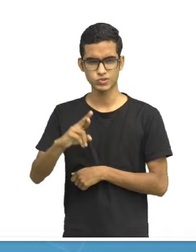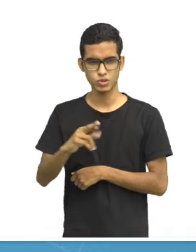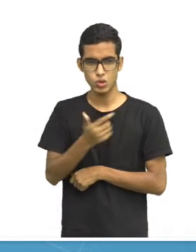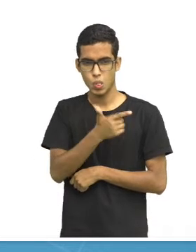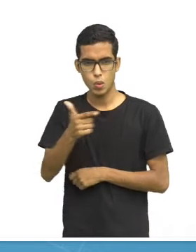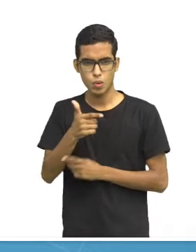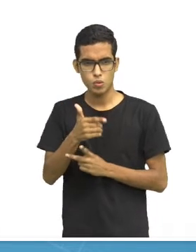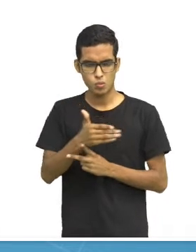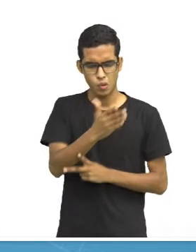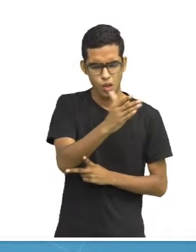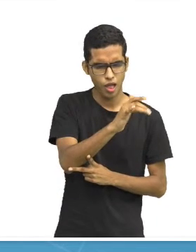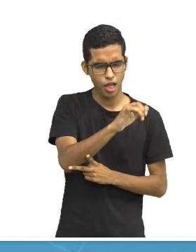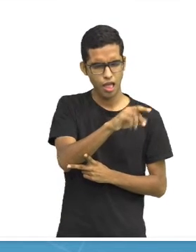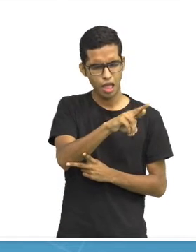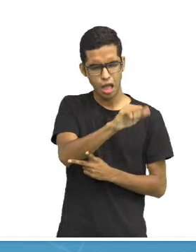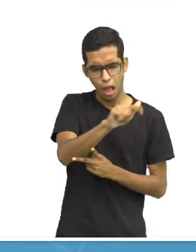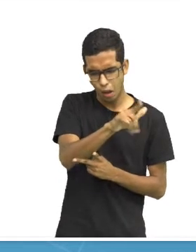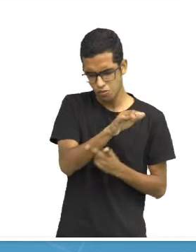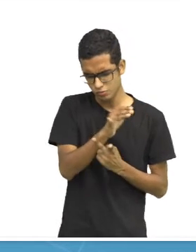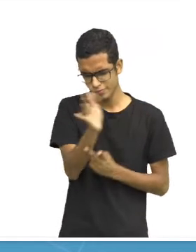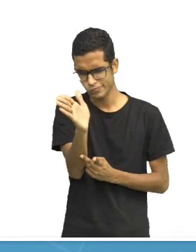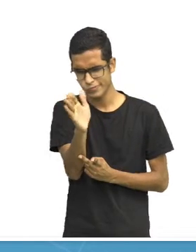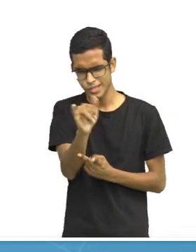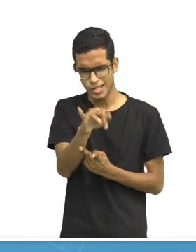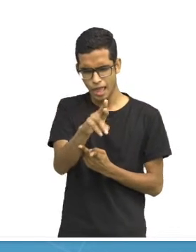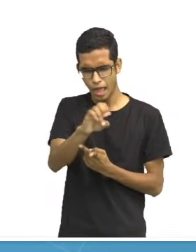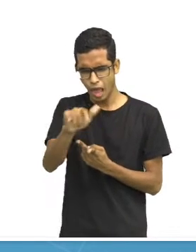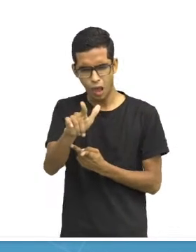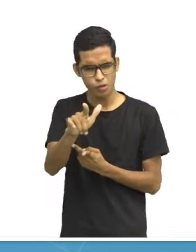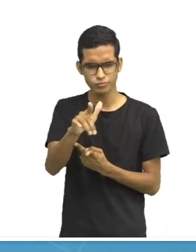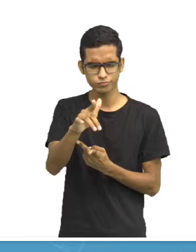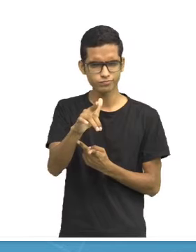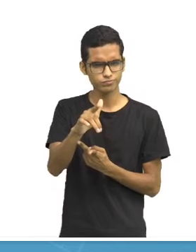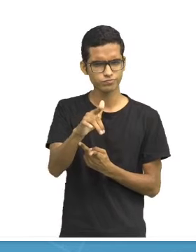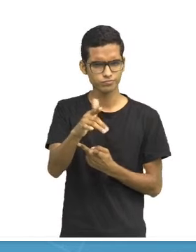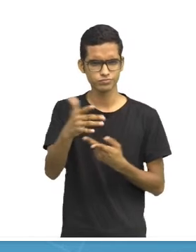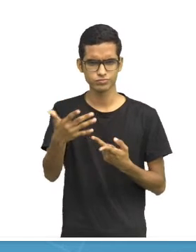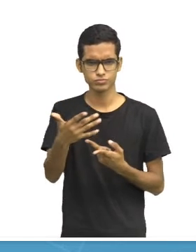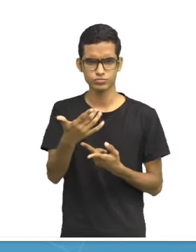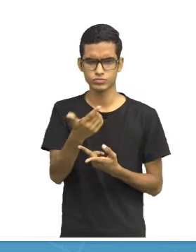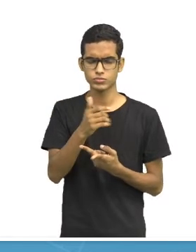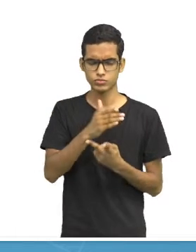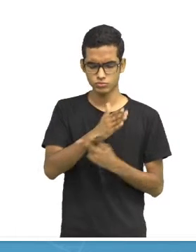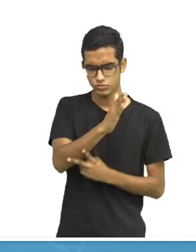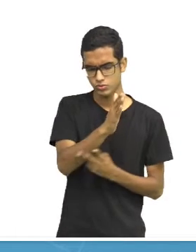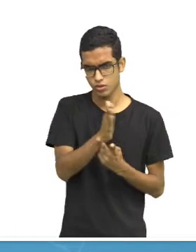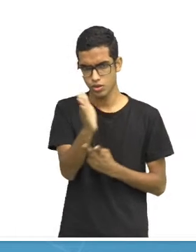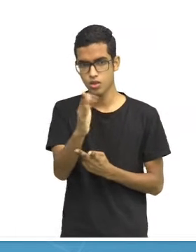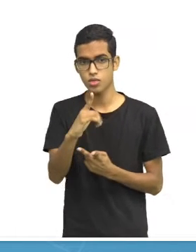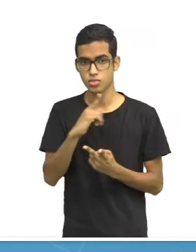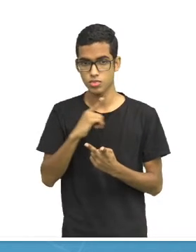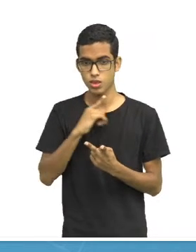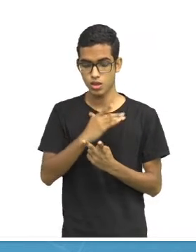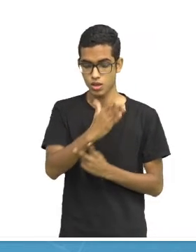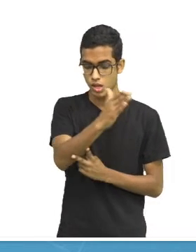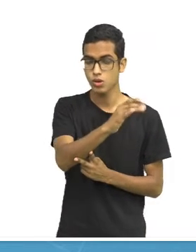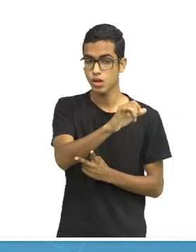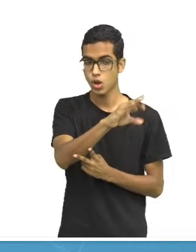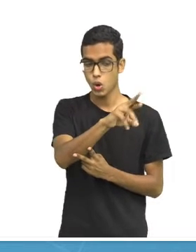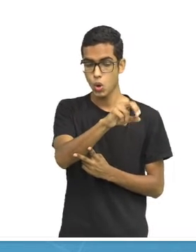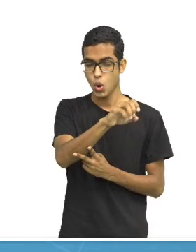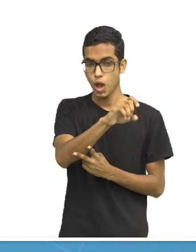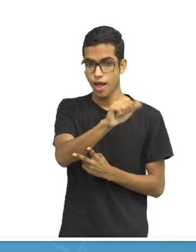tendência real e irreal. Existem duas tendências do cubismo, que é o cubismo analítico e